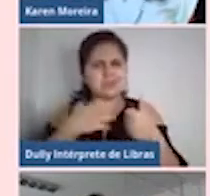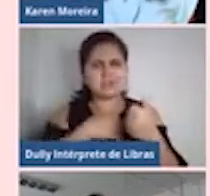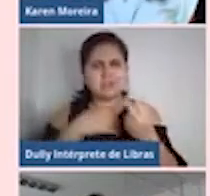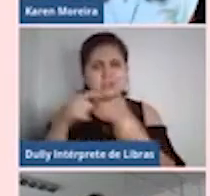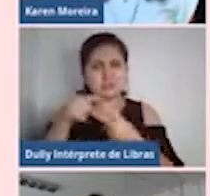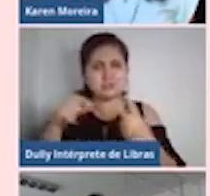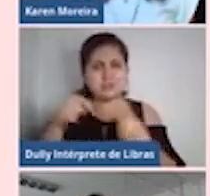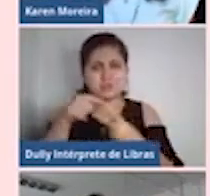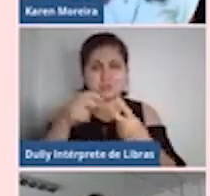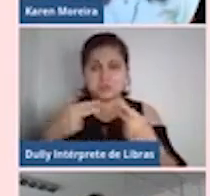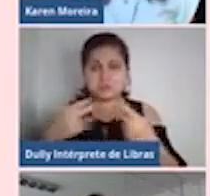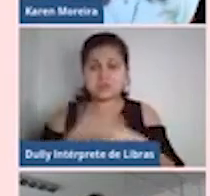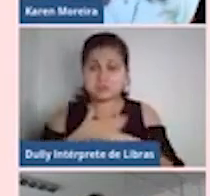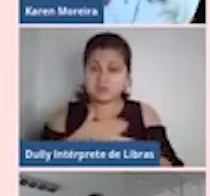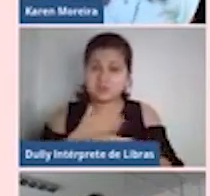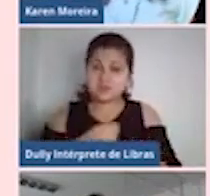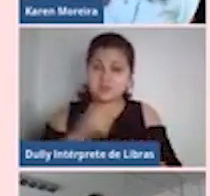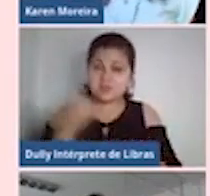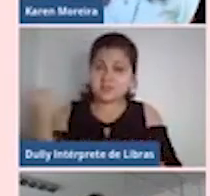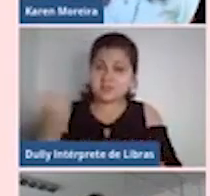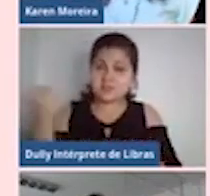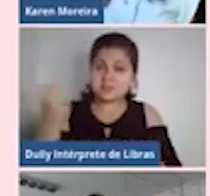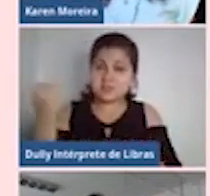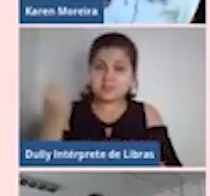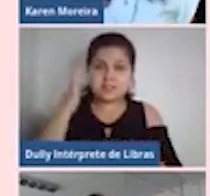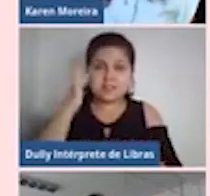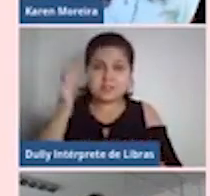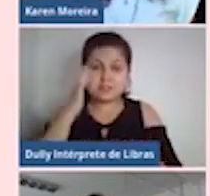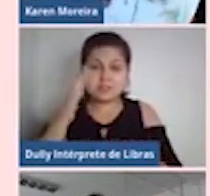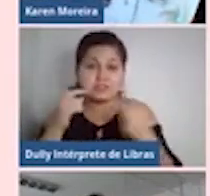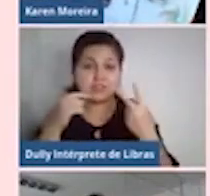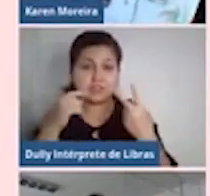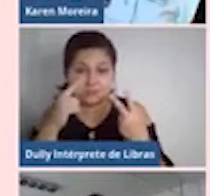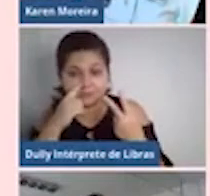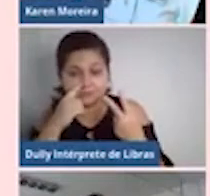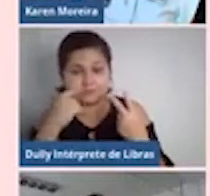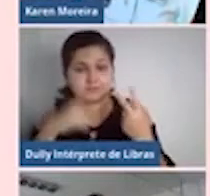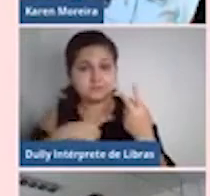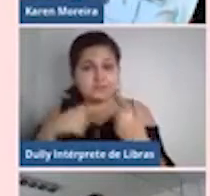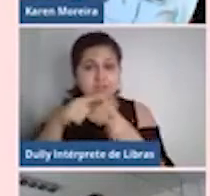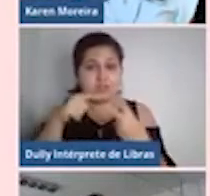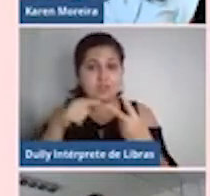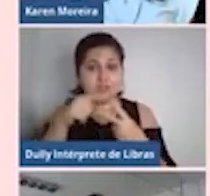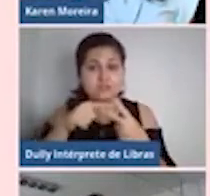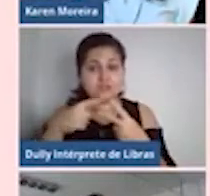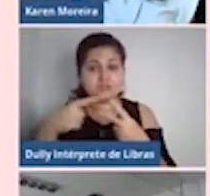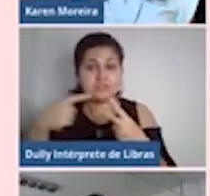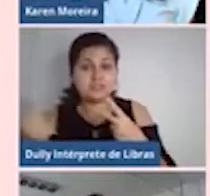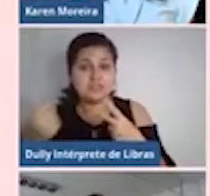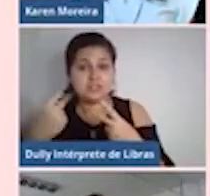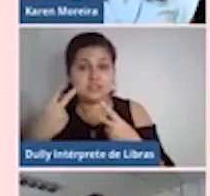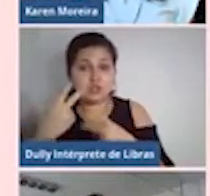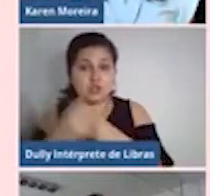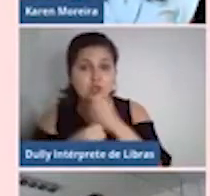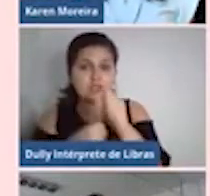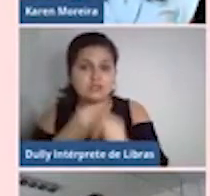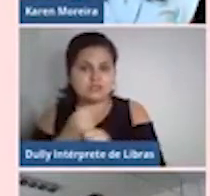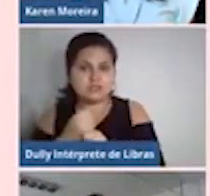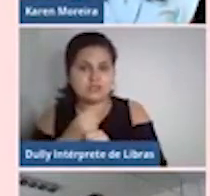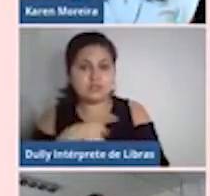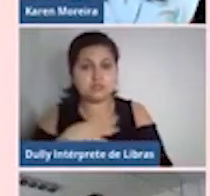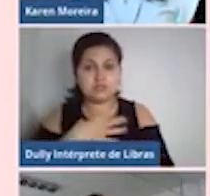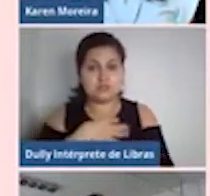coisas que naquele momento eram importantes para mim, né? Tu imagina, então, eu tive duas licenças maternidades em 2 anos. Eu tive um